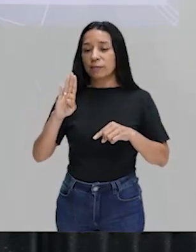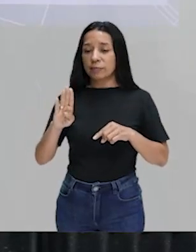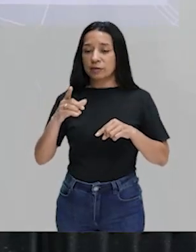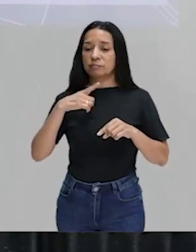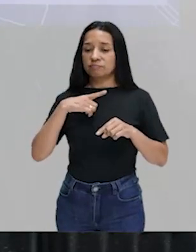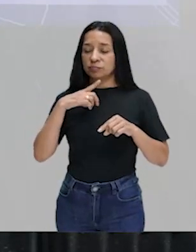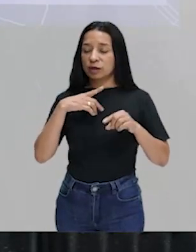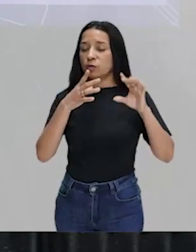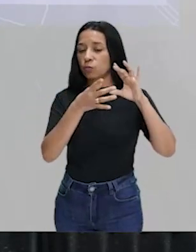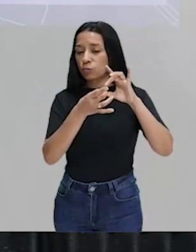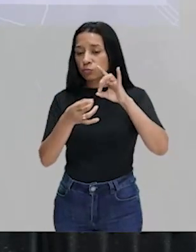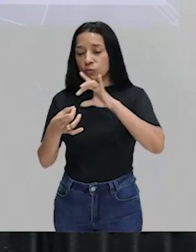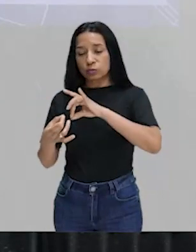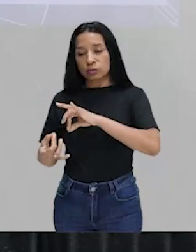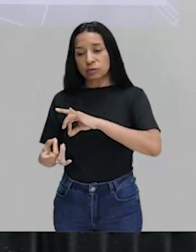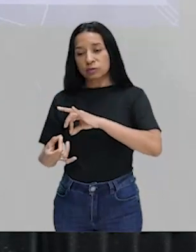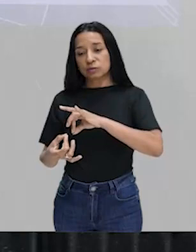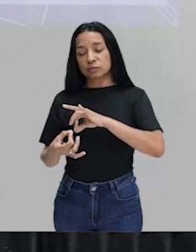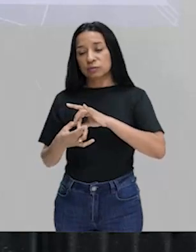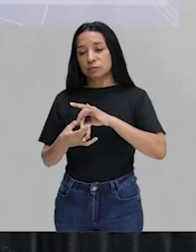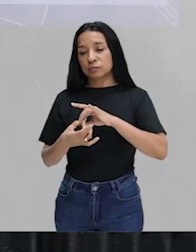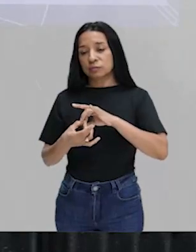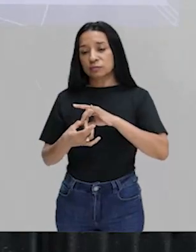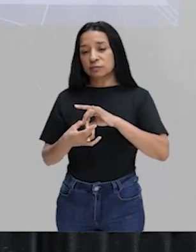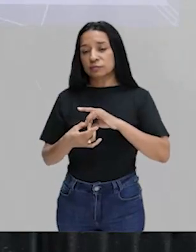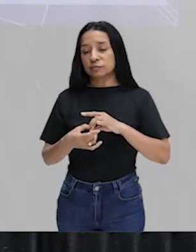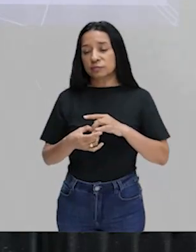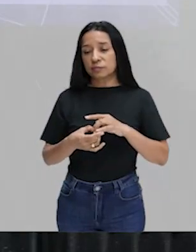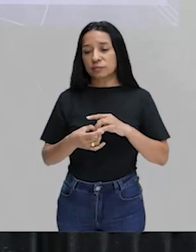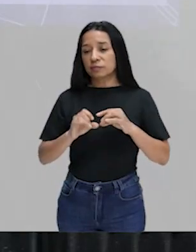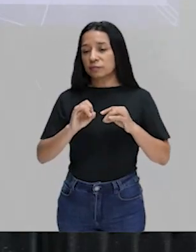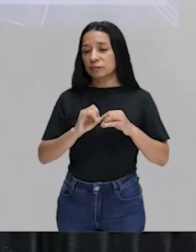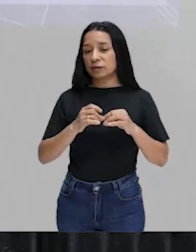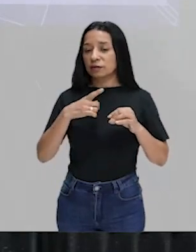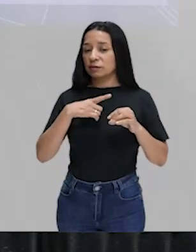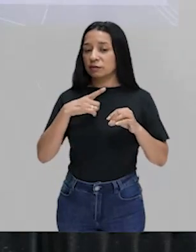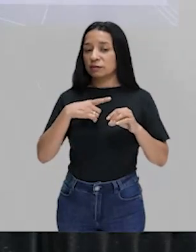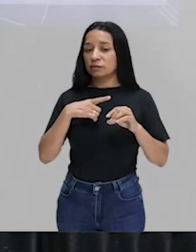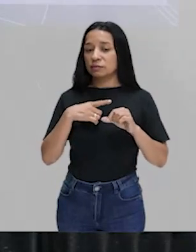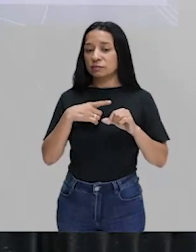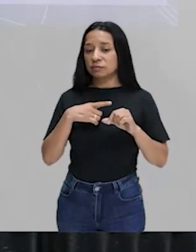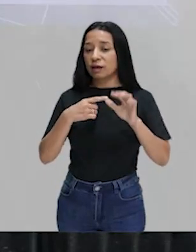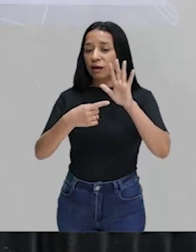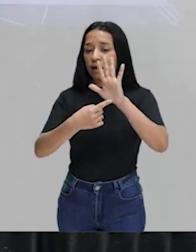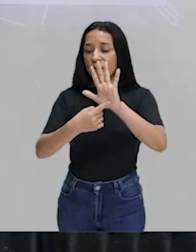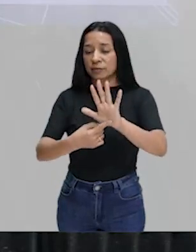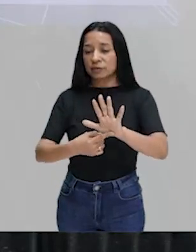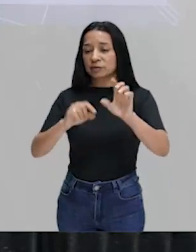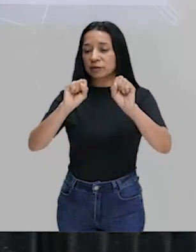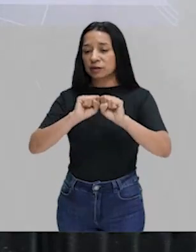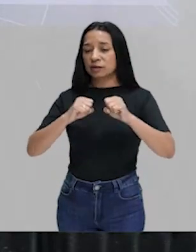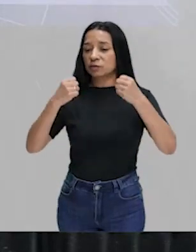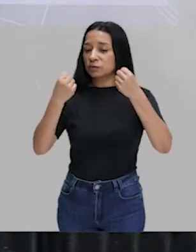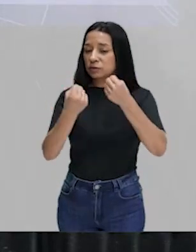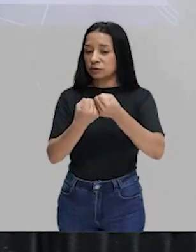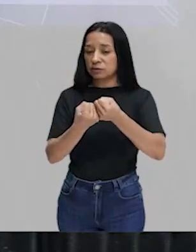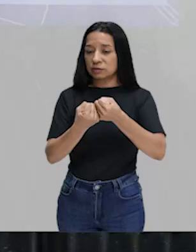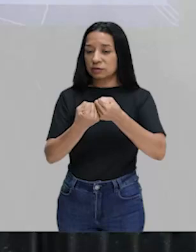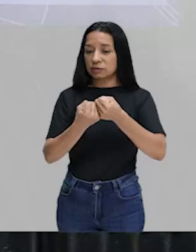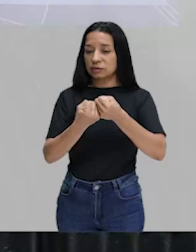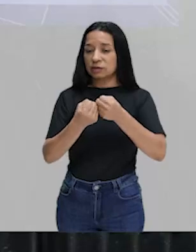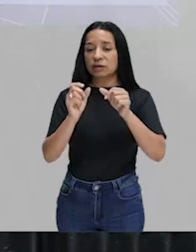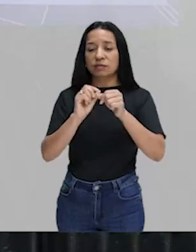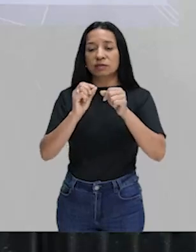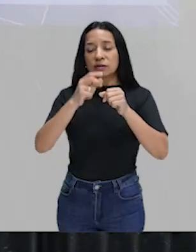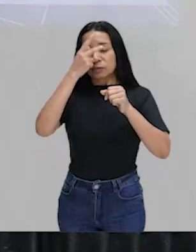contexto e era o veículo que se tinha na época para apresentar à sociedade para fazer as pessoas